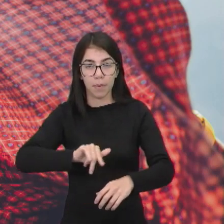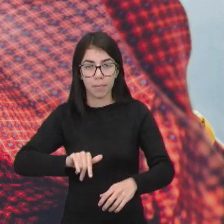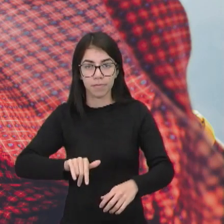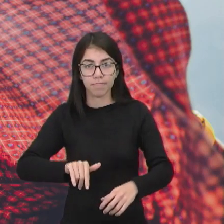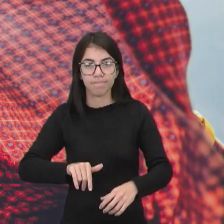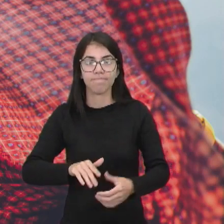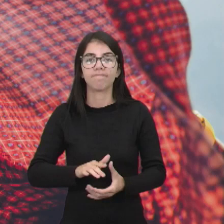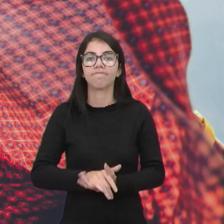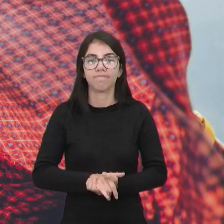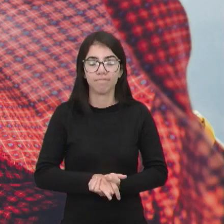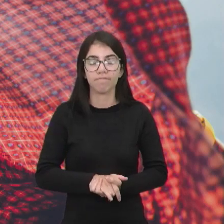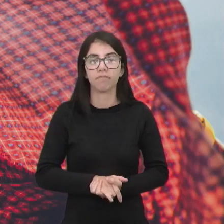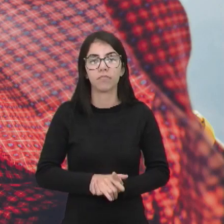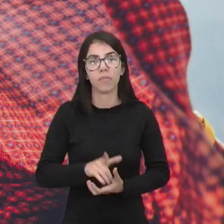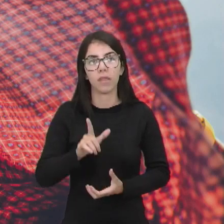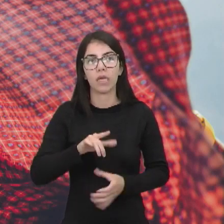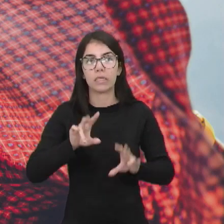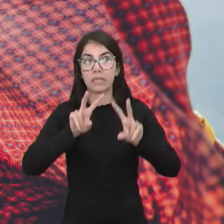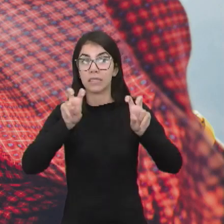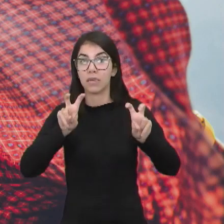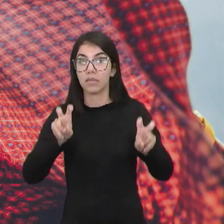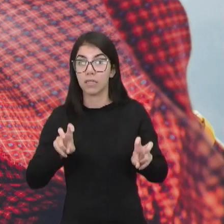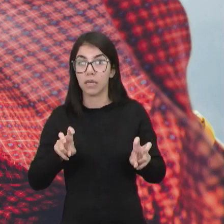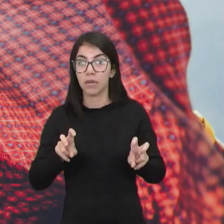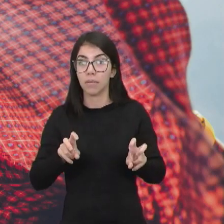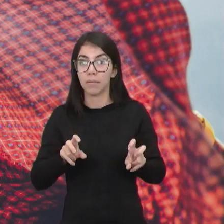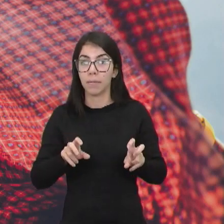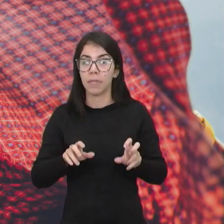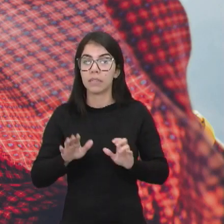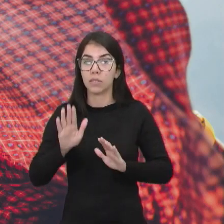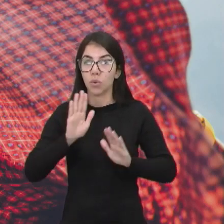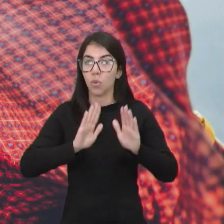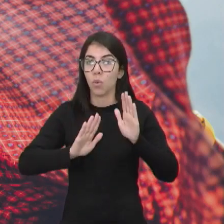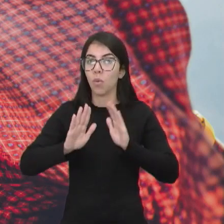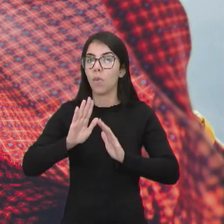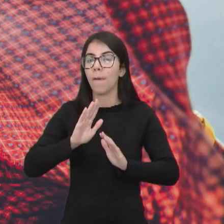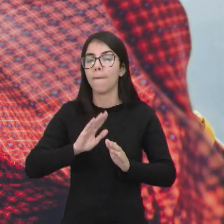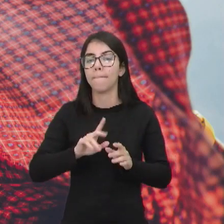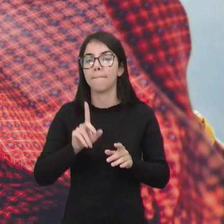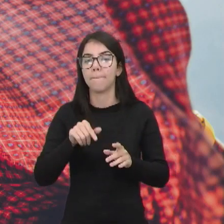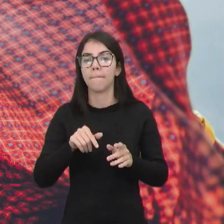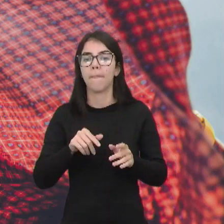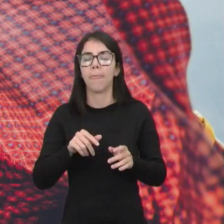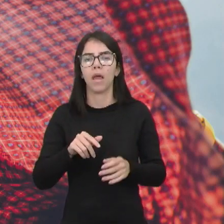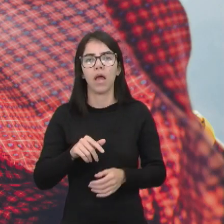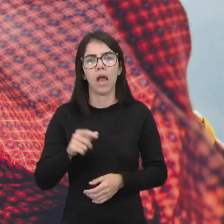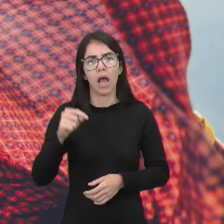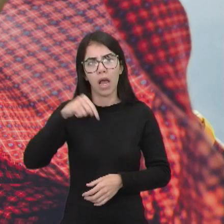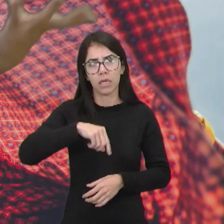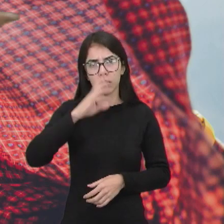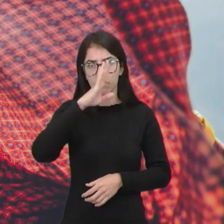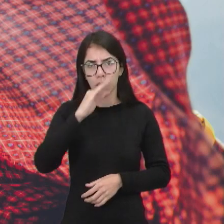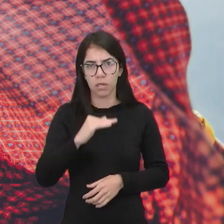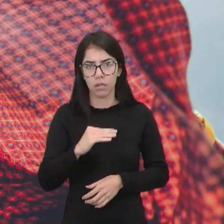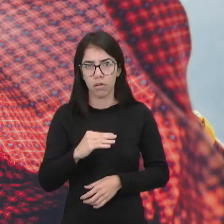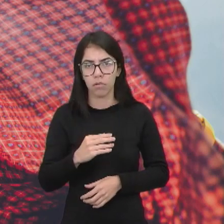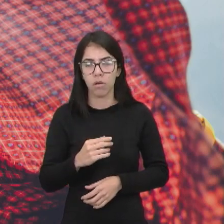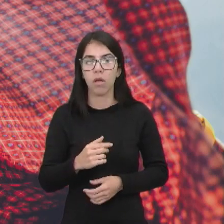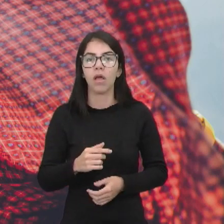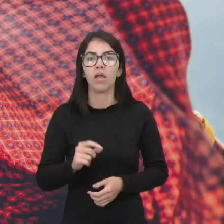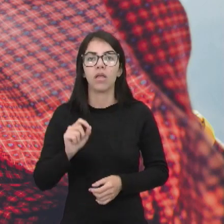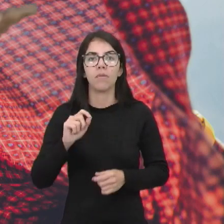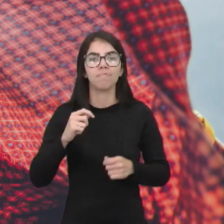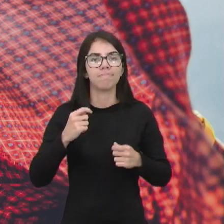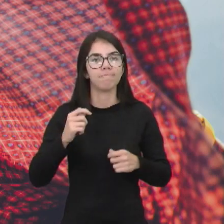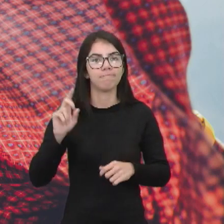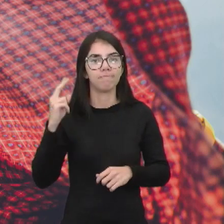essas questões, né, delicadas étnico-raciais, elas não deveriam acontecer no Brasil ou deveria acontecer de uma forma muito